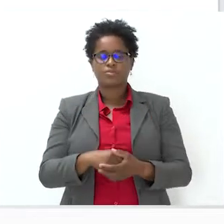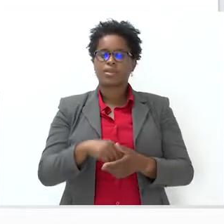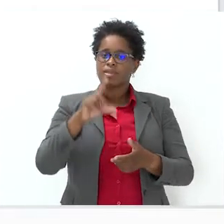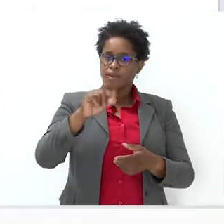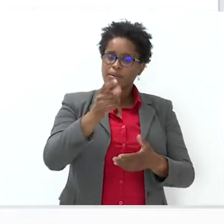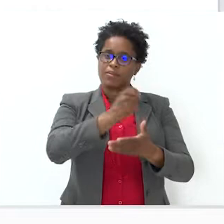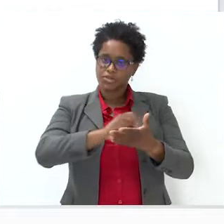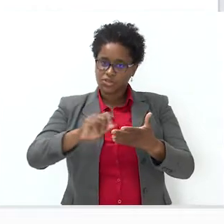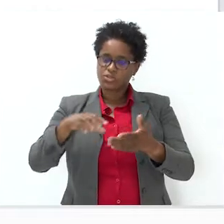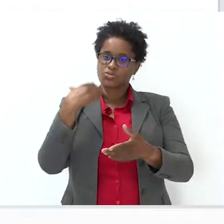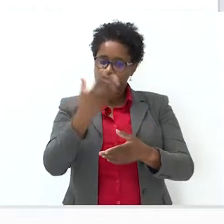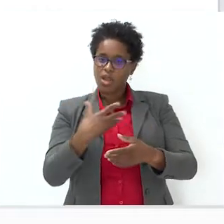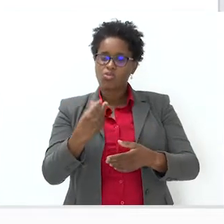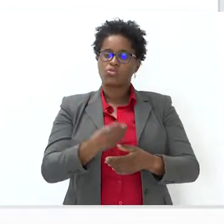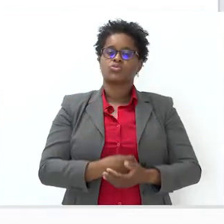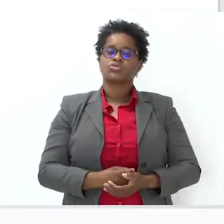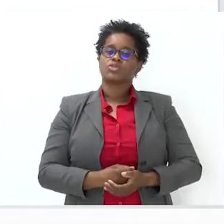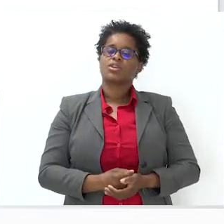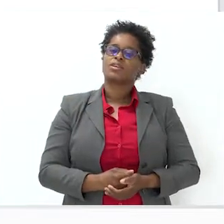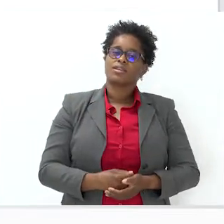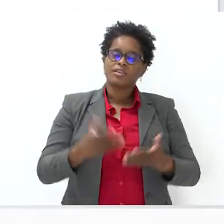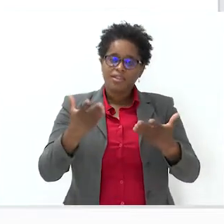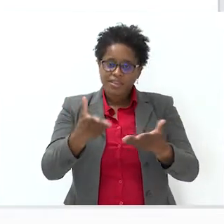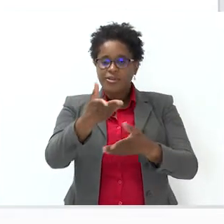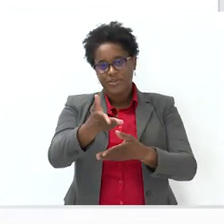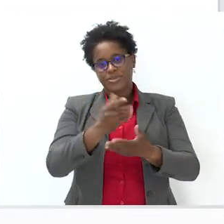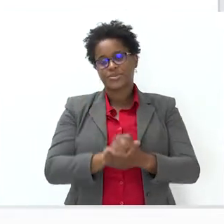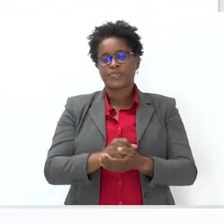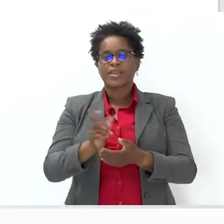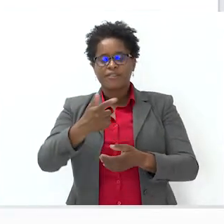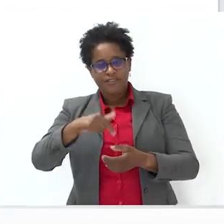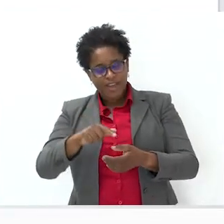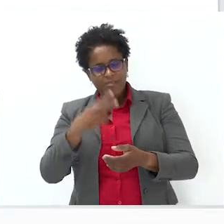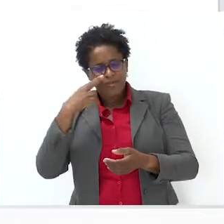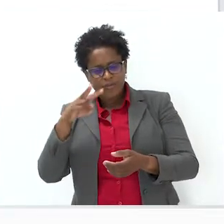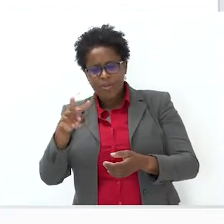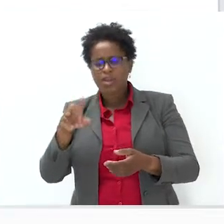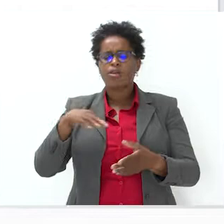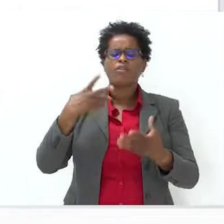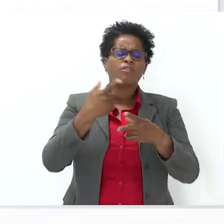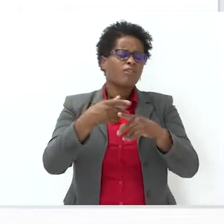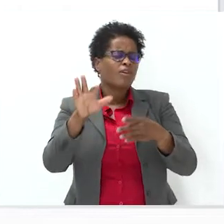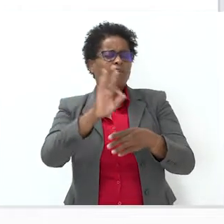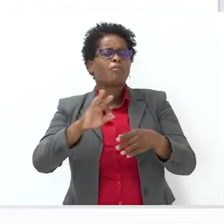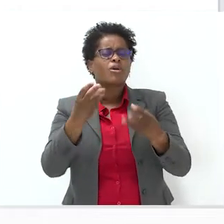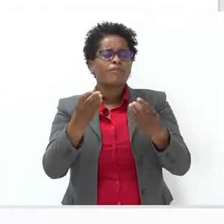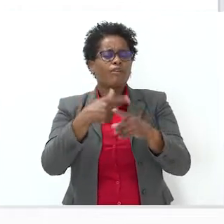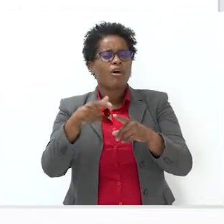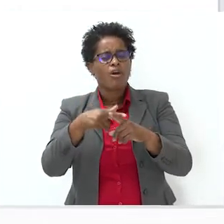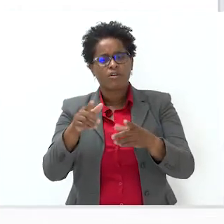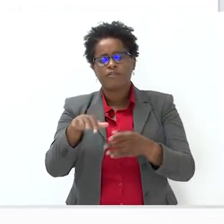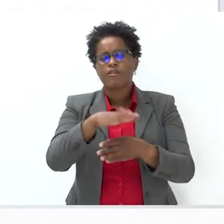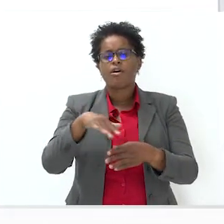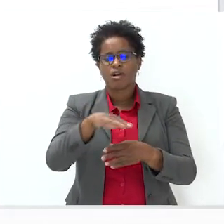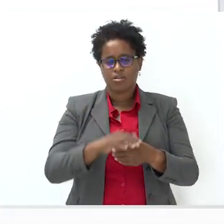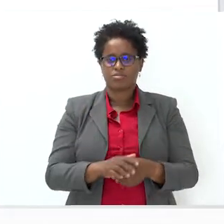e pela escrita nos alunos e, com isso, buscamos diversas maneiras de incentivar as